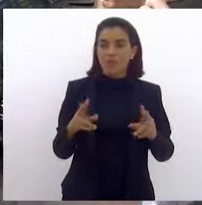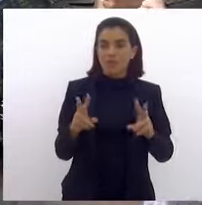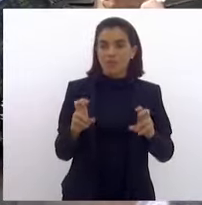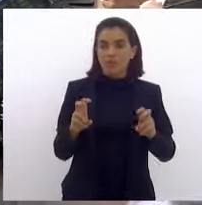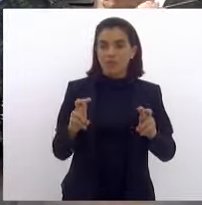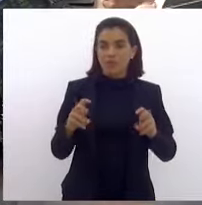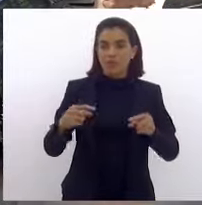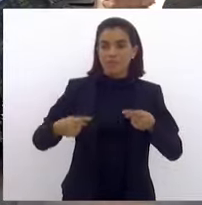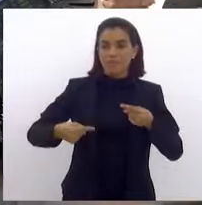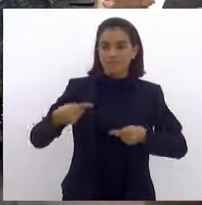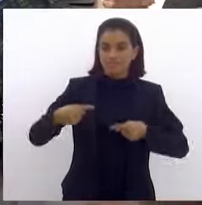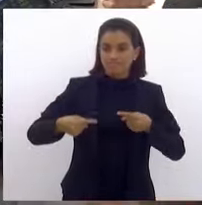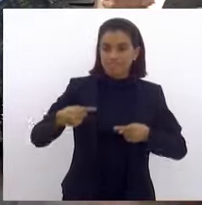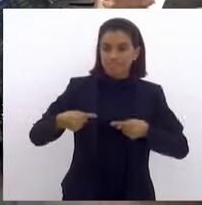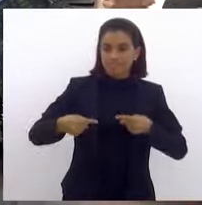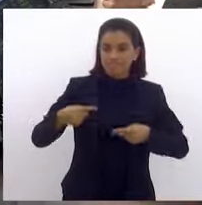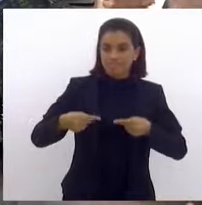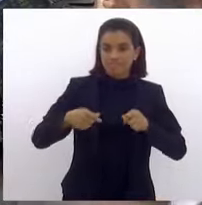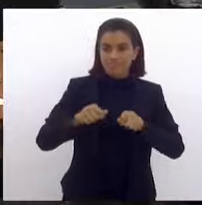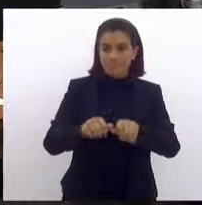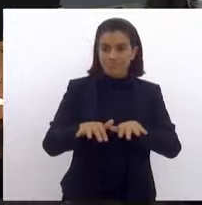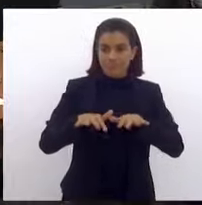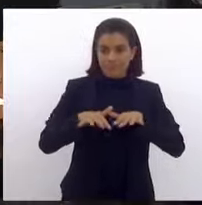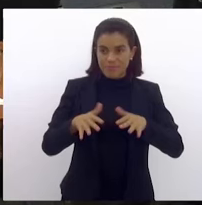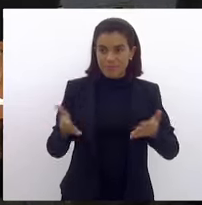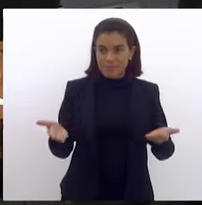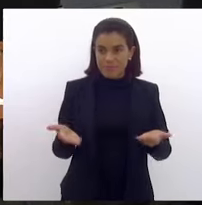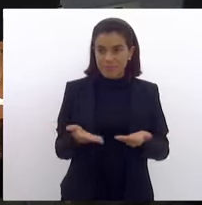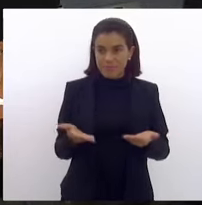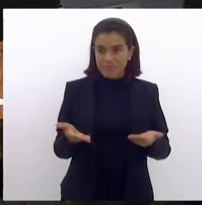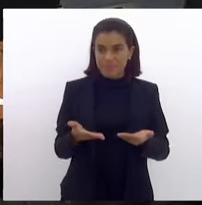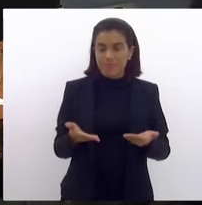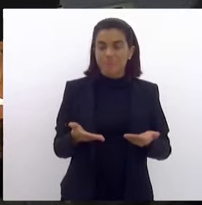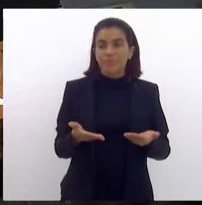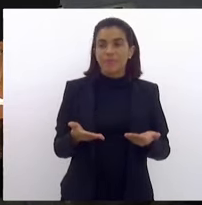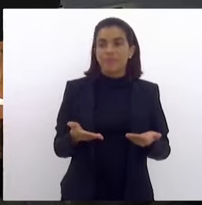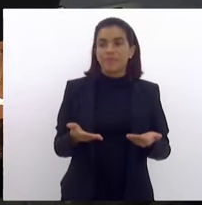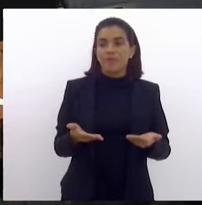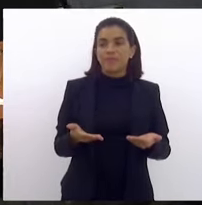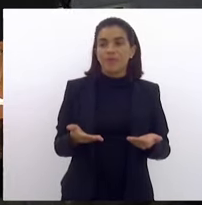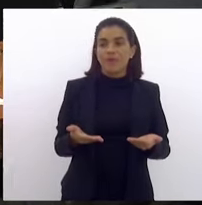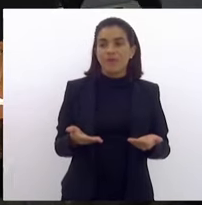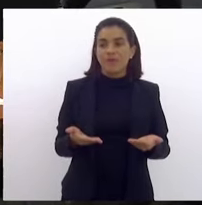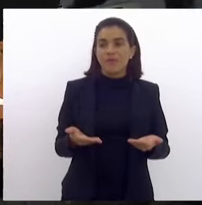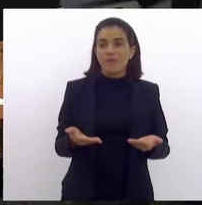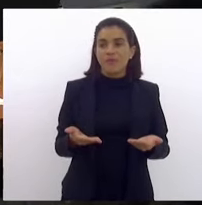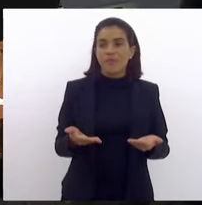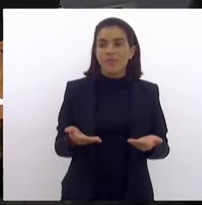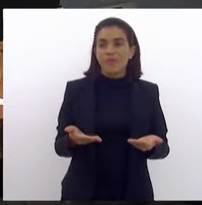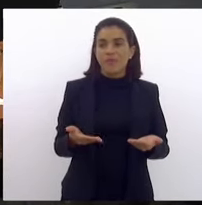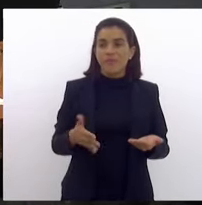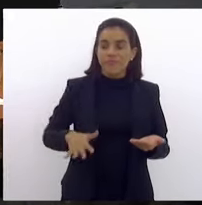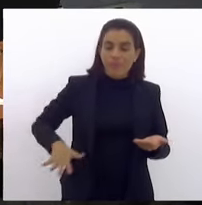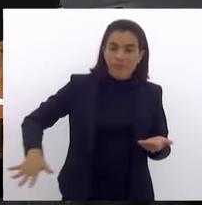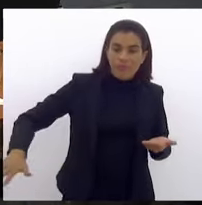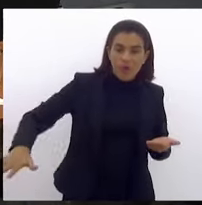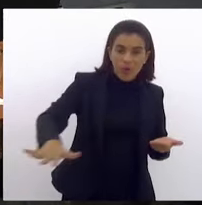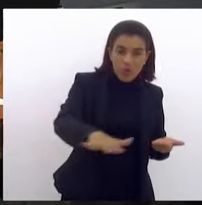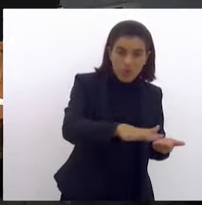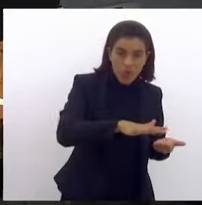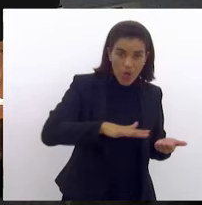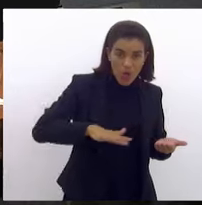que está acontecendo no plenário agora, queria dizer que o solo é do